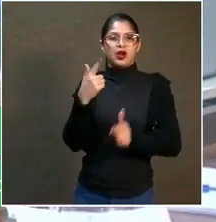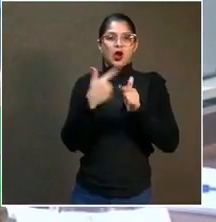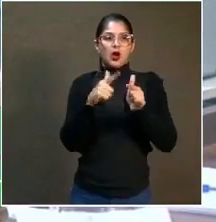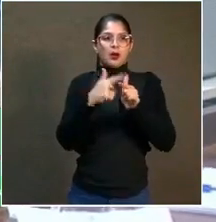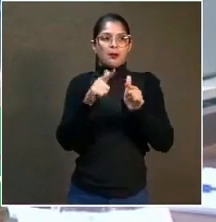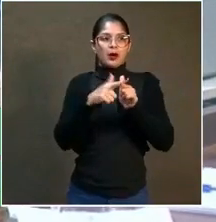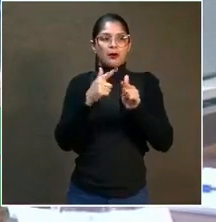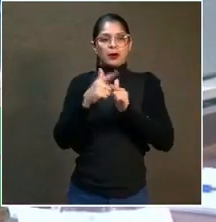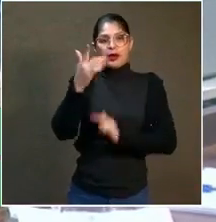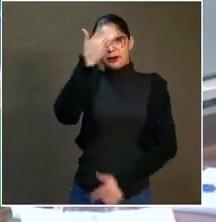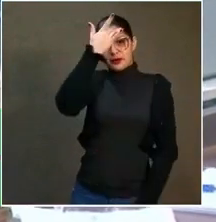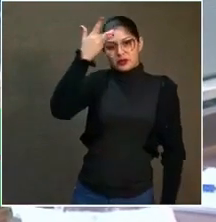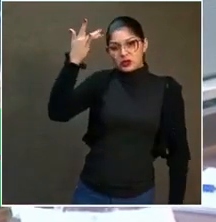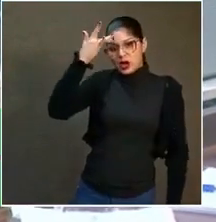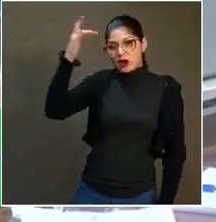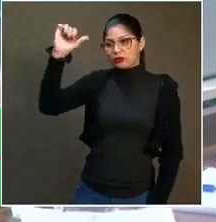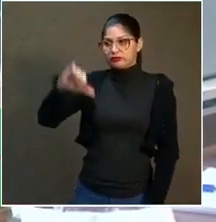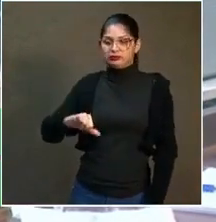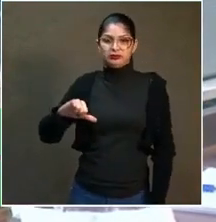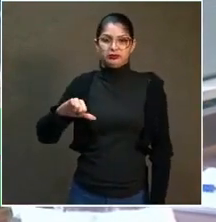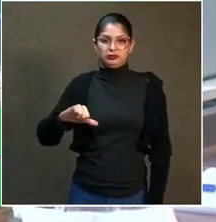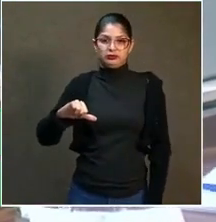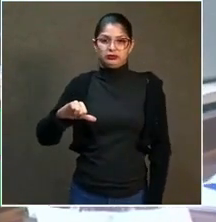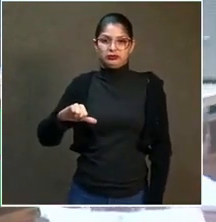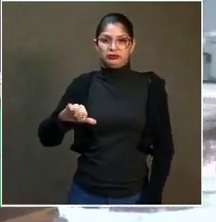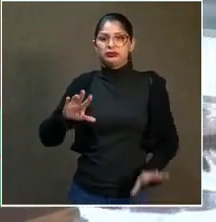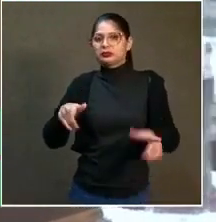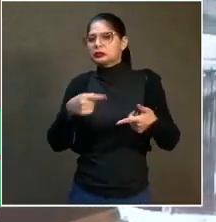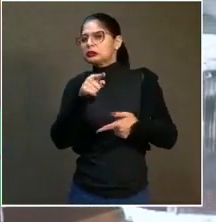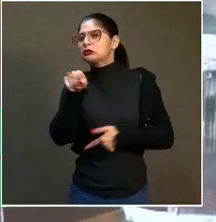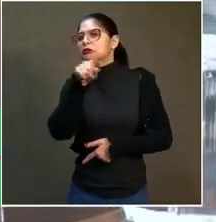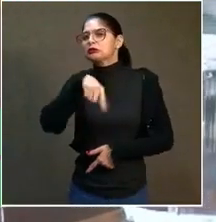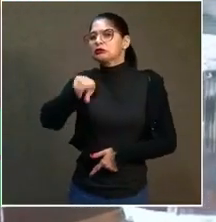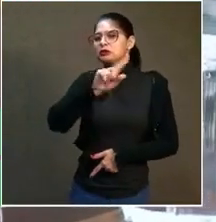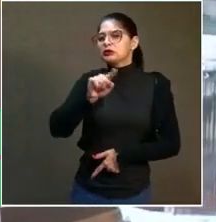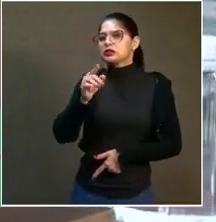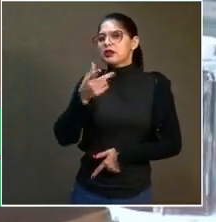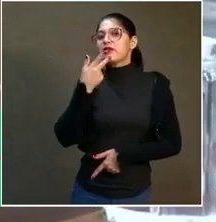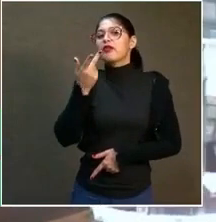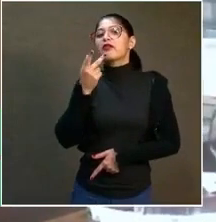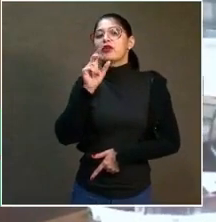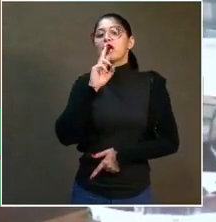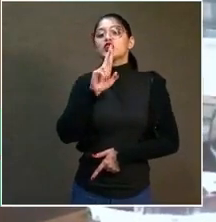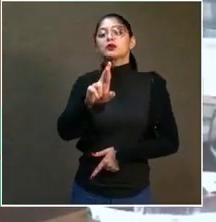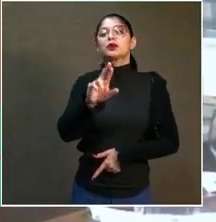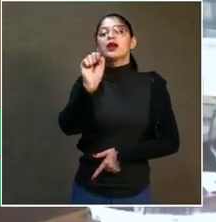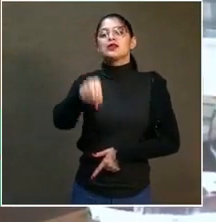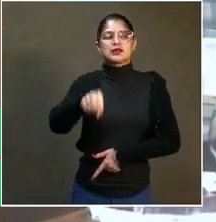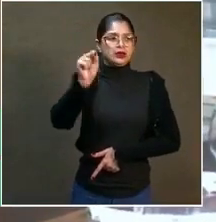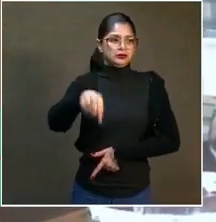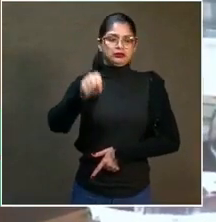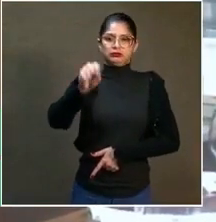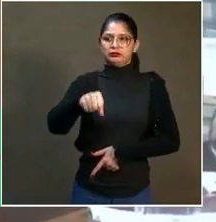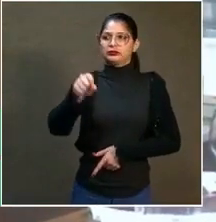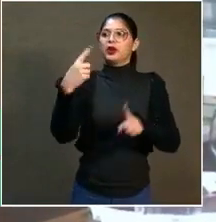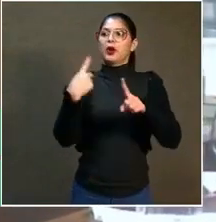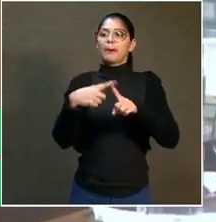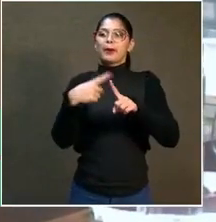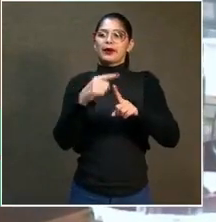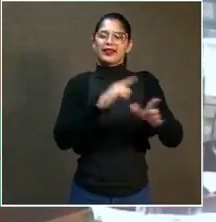Em virtude de perturbação de saúde mental. Vossas excelências vai falar que sim. Vão falar que sim. Porque está na